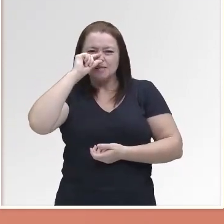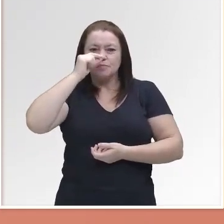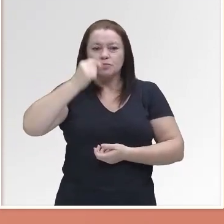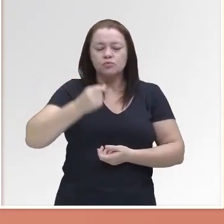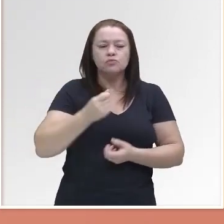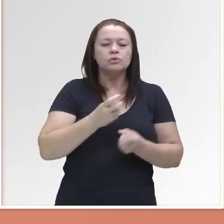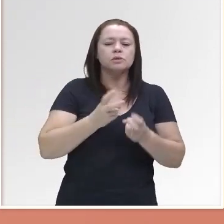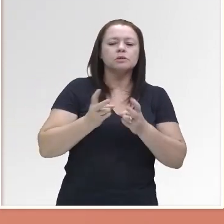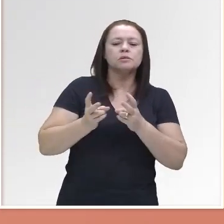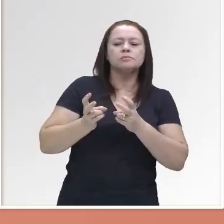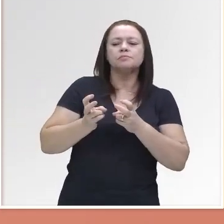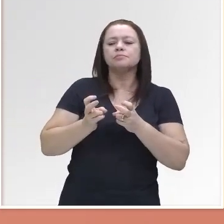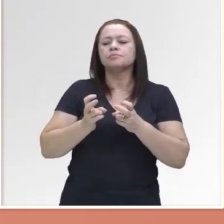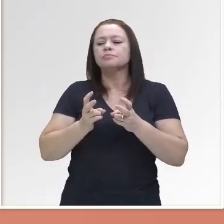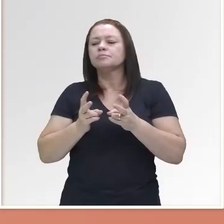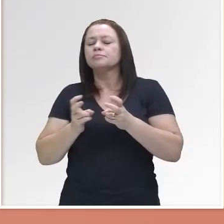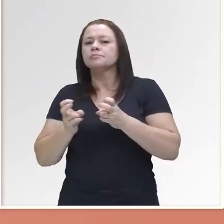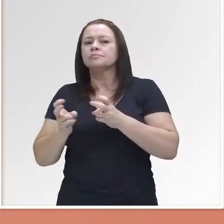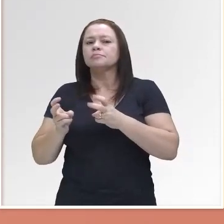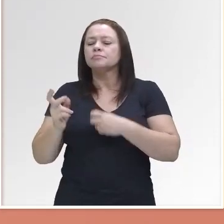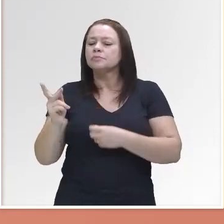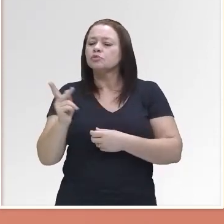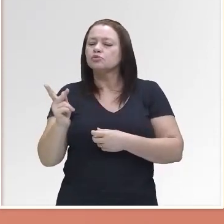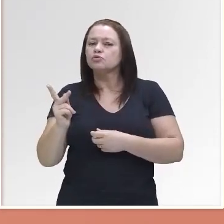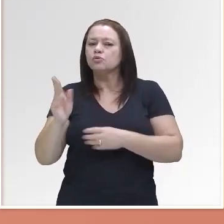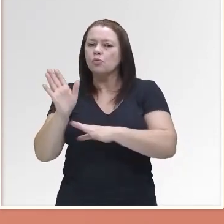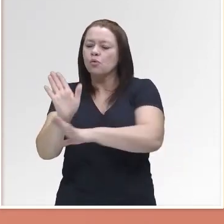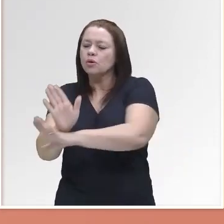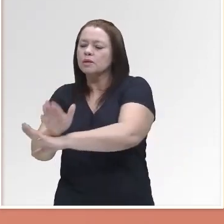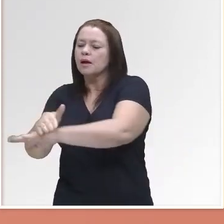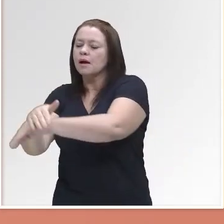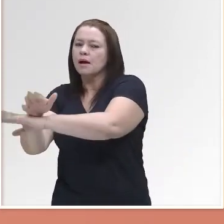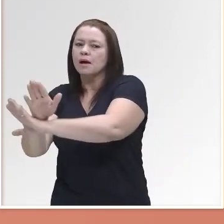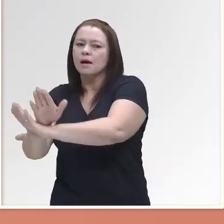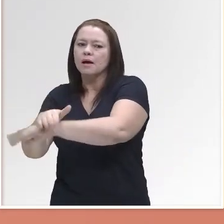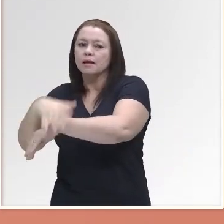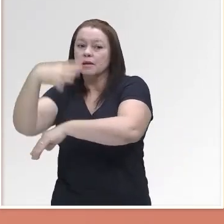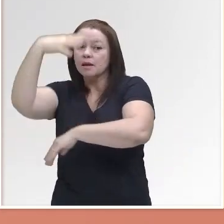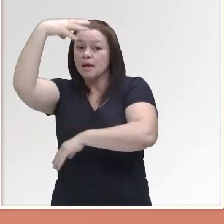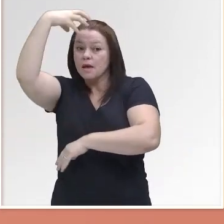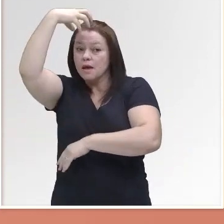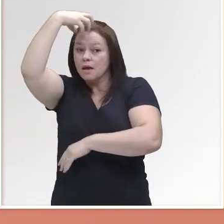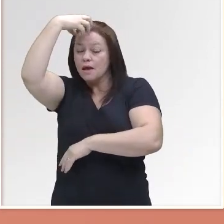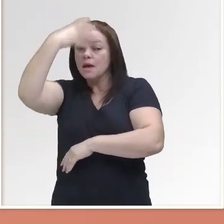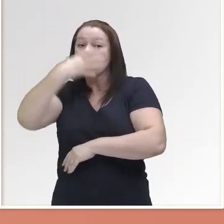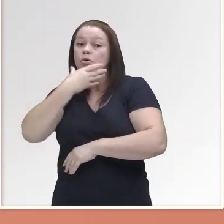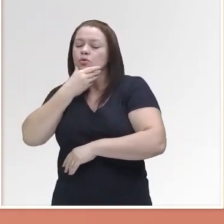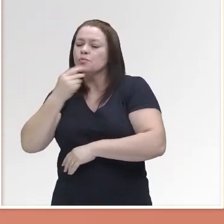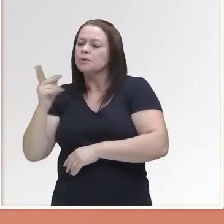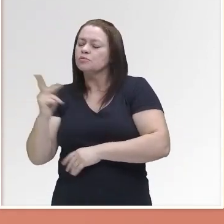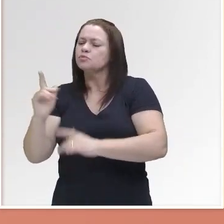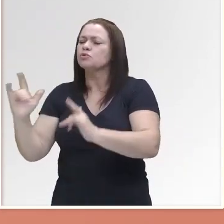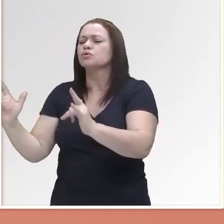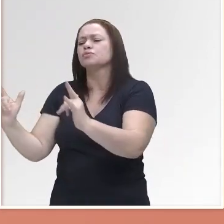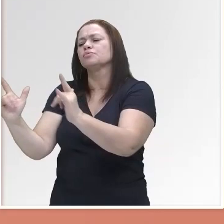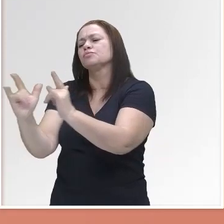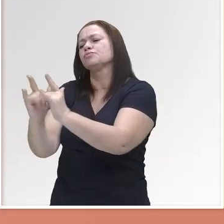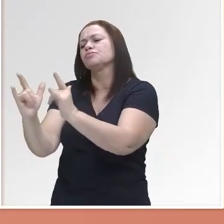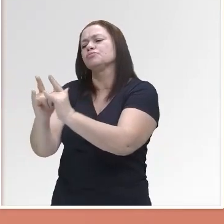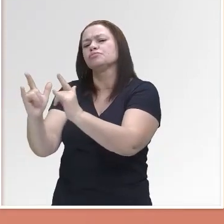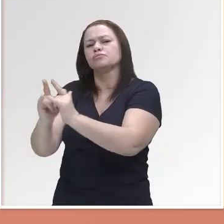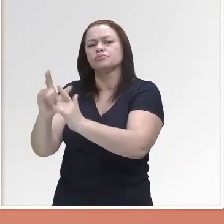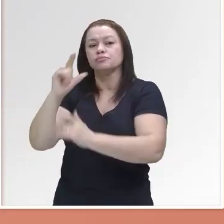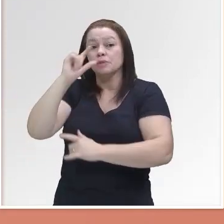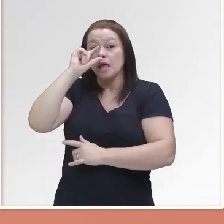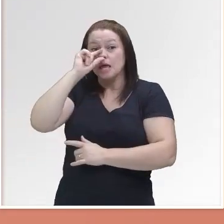observava Ariel e o príncipe, cada vez mais apaixonados. Ela observava ali